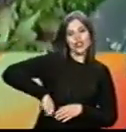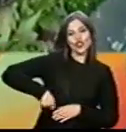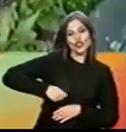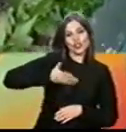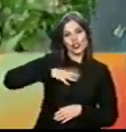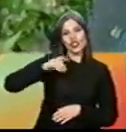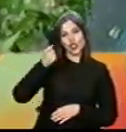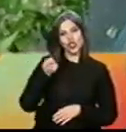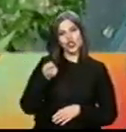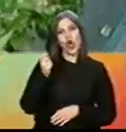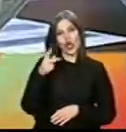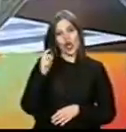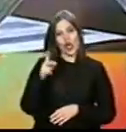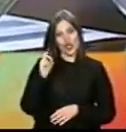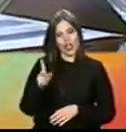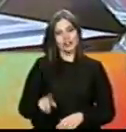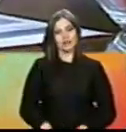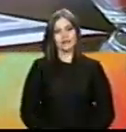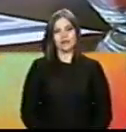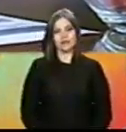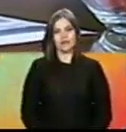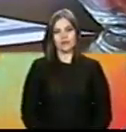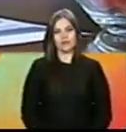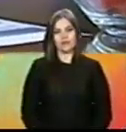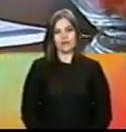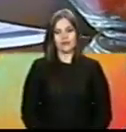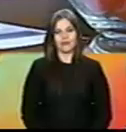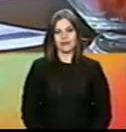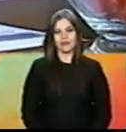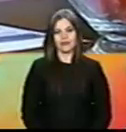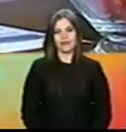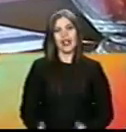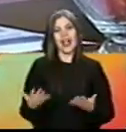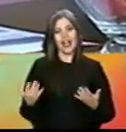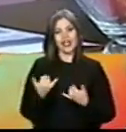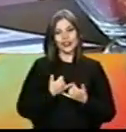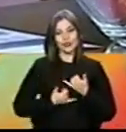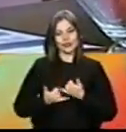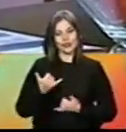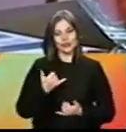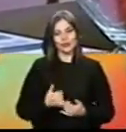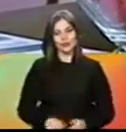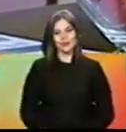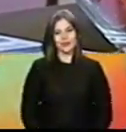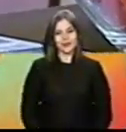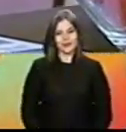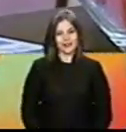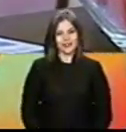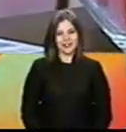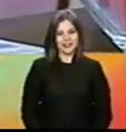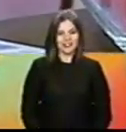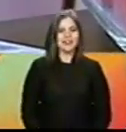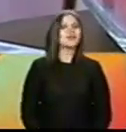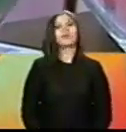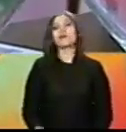mexer um bocadinho, Daniel? Pode ser. Sim, naquilo. Então vai lá. Agora és tu, não é, Daniel? Agora é o Daniel. Vamos lá fazer uma troca de papéis. Só de funções, não é? Exatamente.